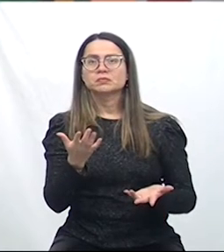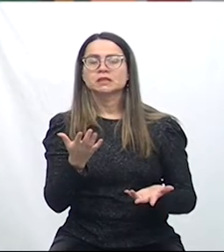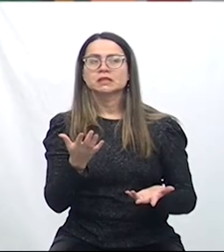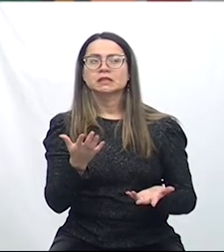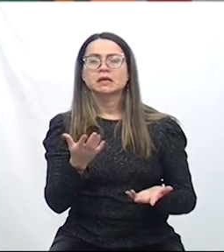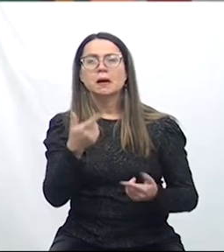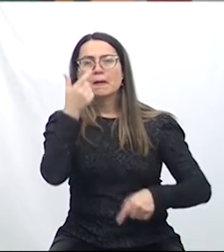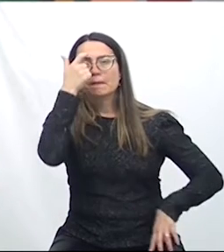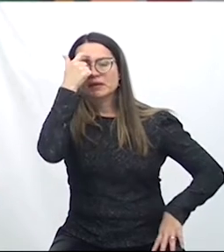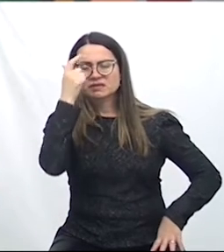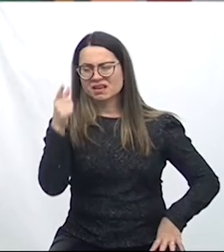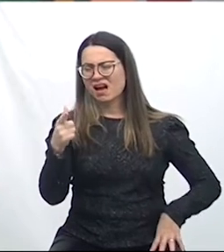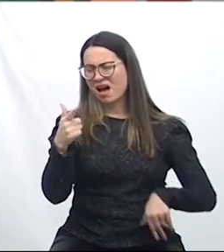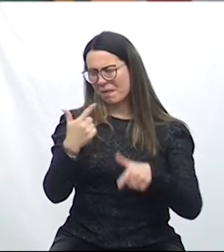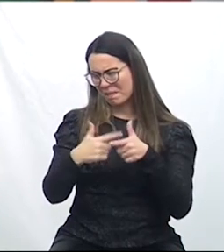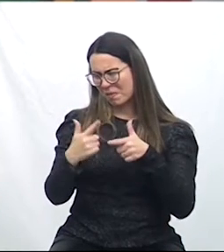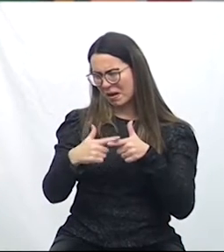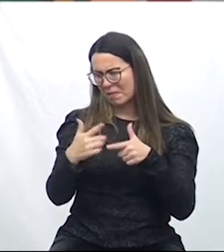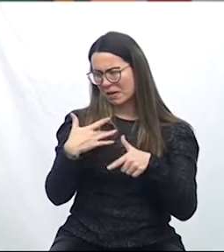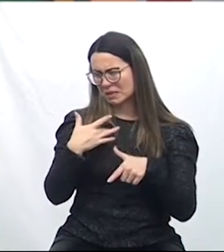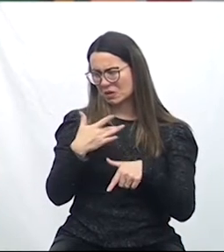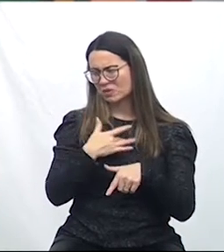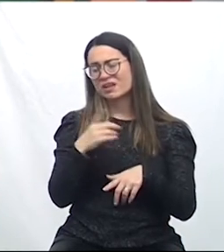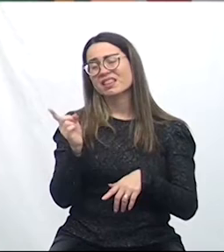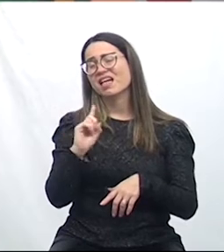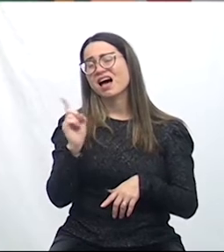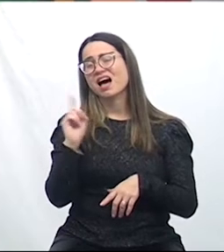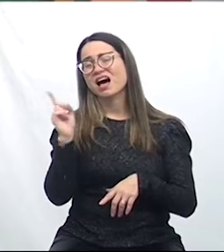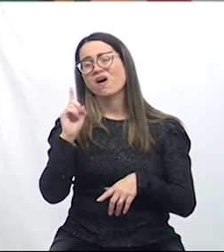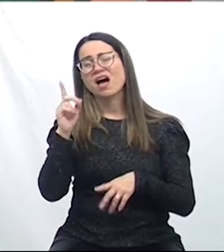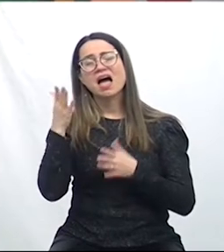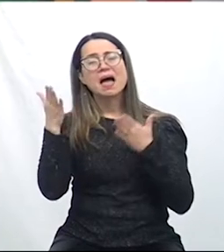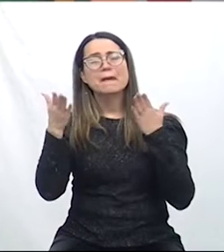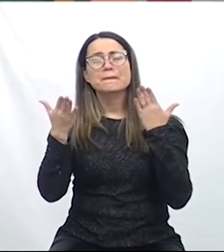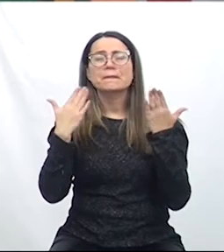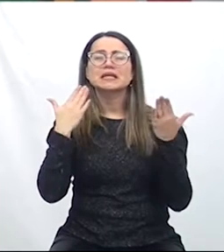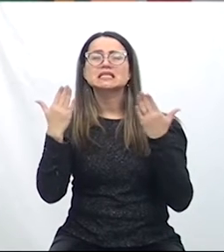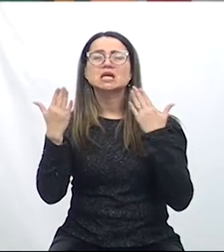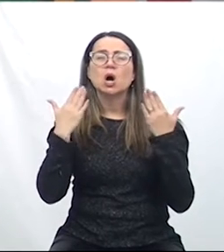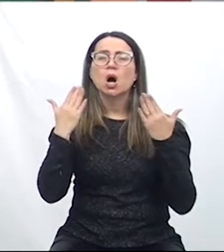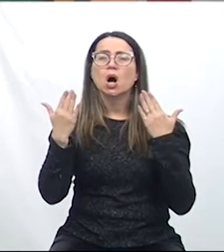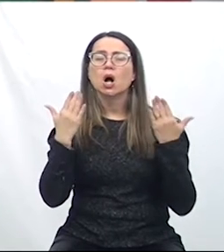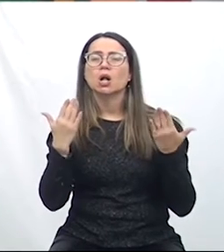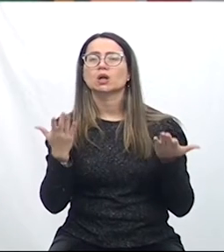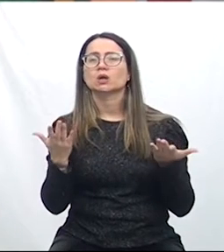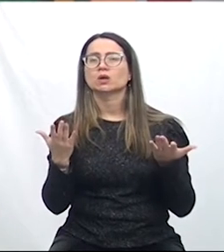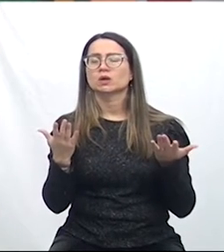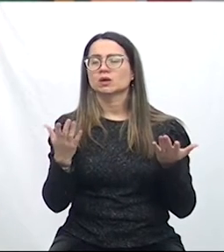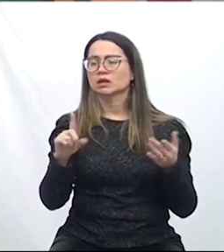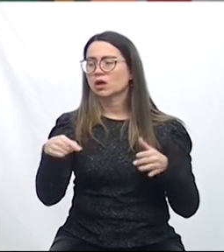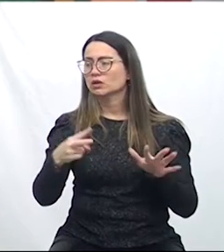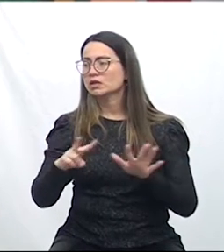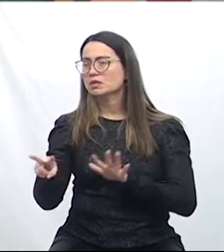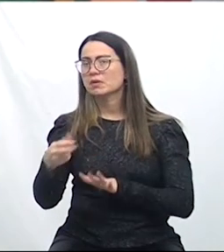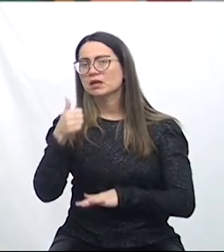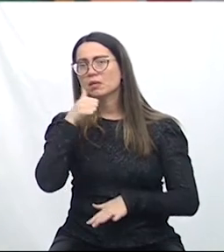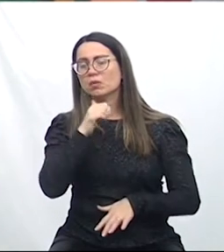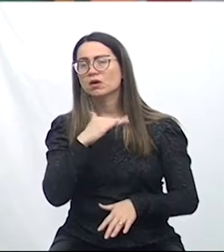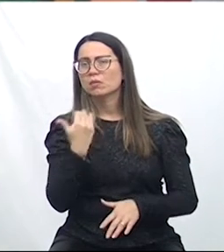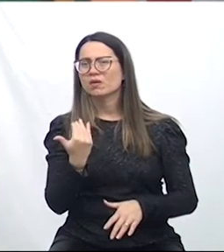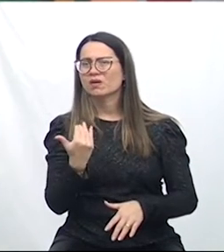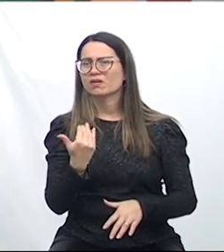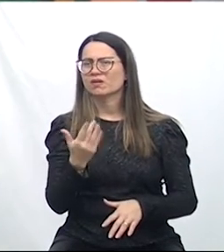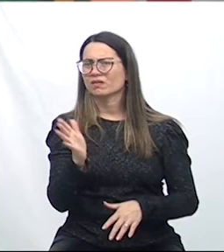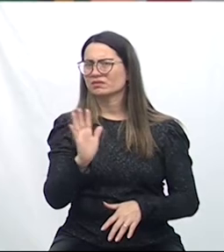questão psicológica por conta da perda da mãe, e a filha de 14 anos veio a óbito na semana seguinte. Peço que as